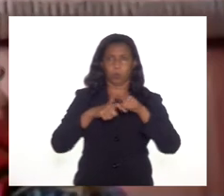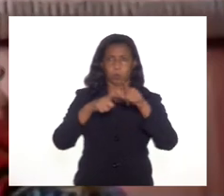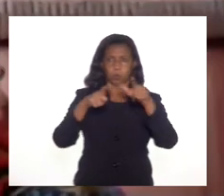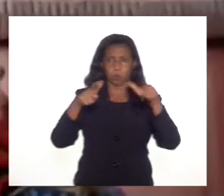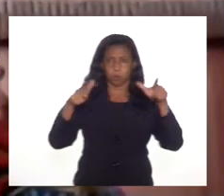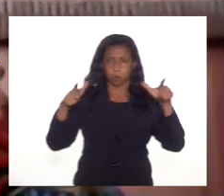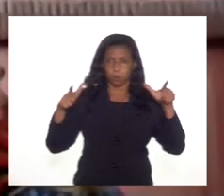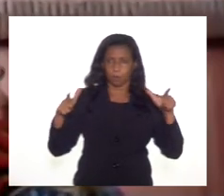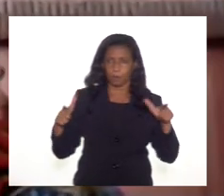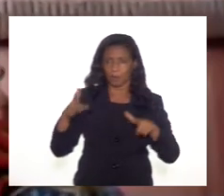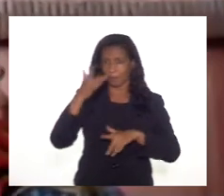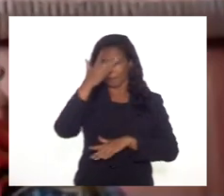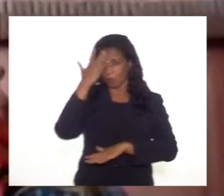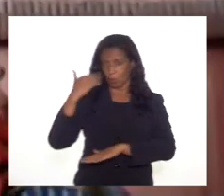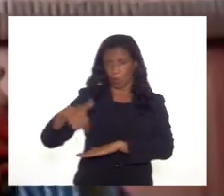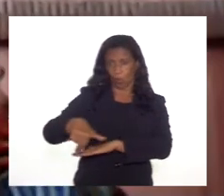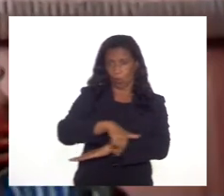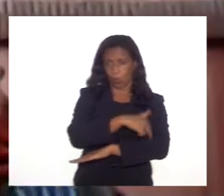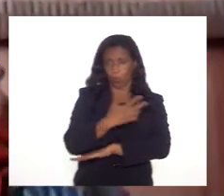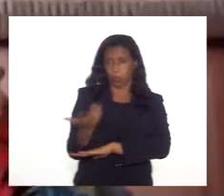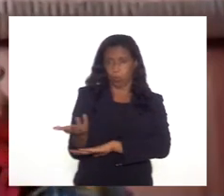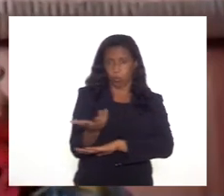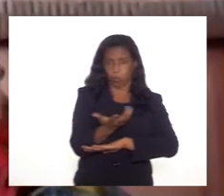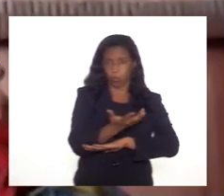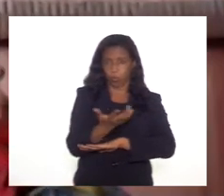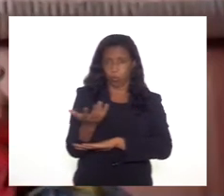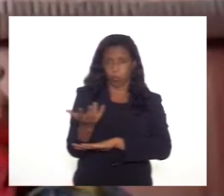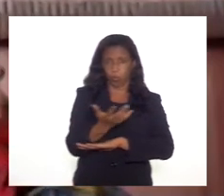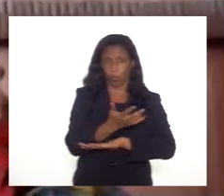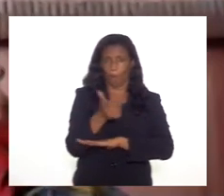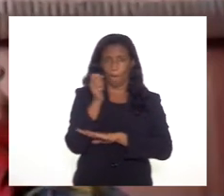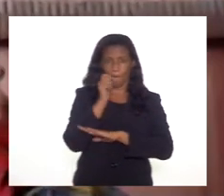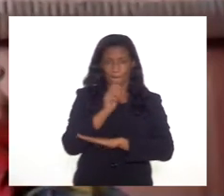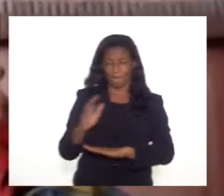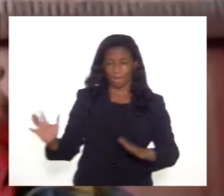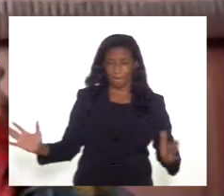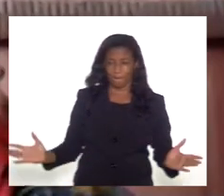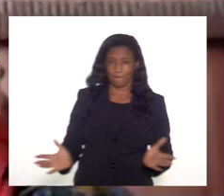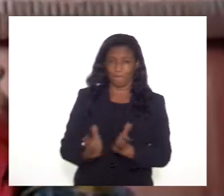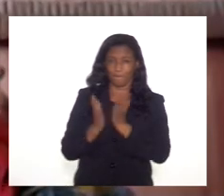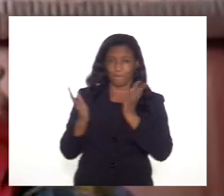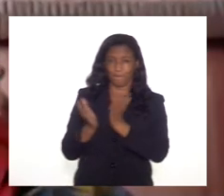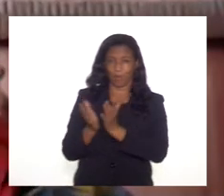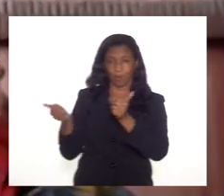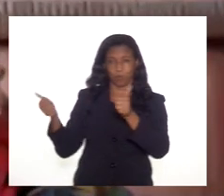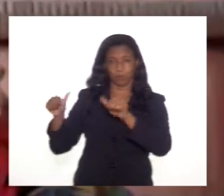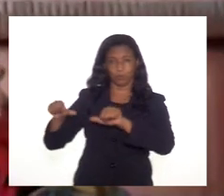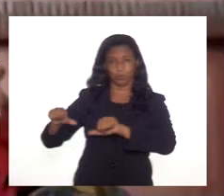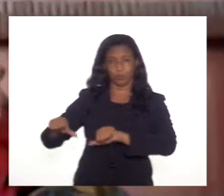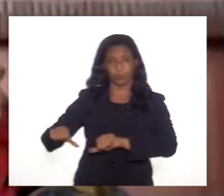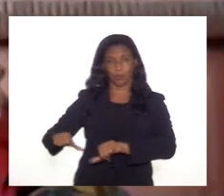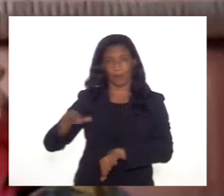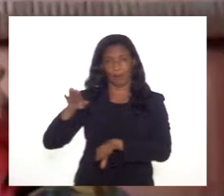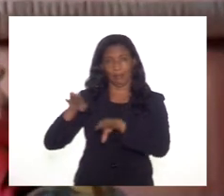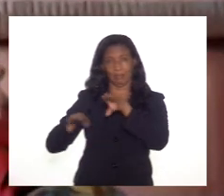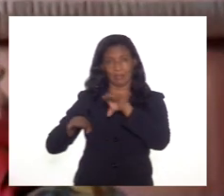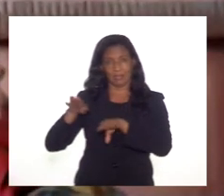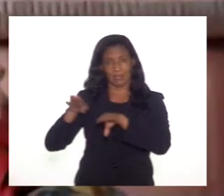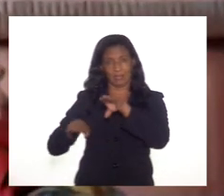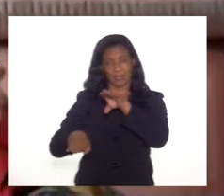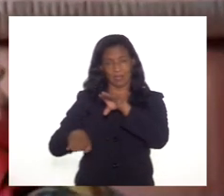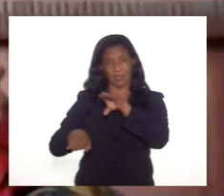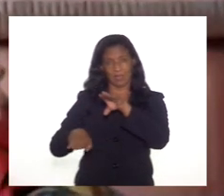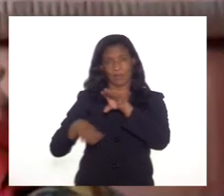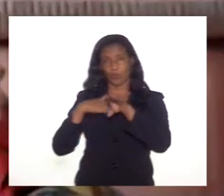em situação de rua, com empobrecimento extremo das mulheres, com níveis de mortalidade